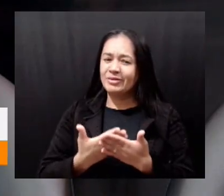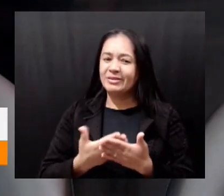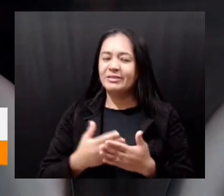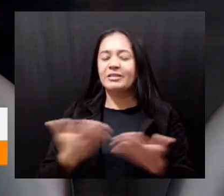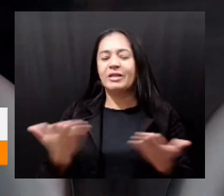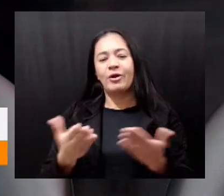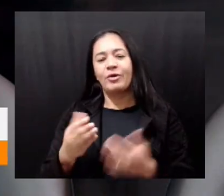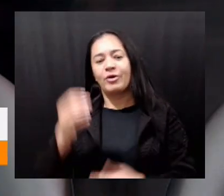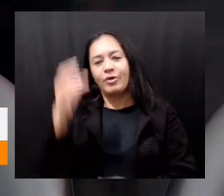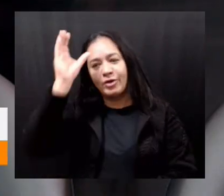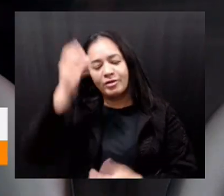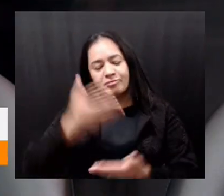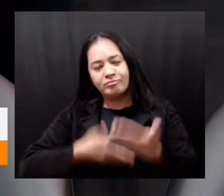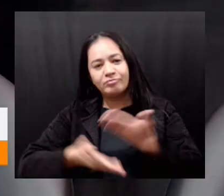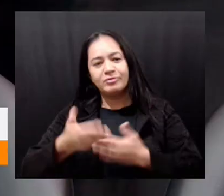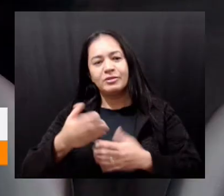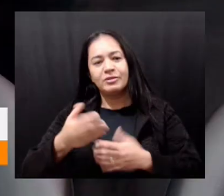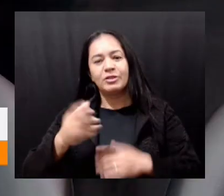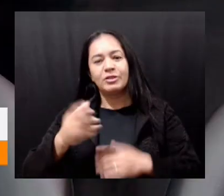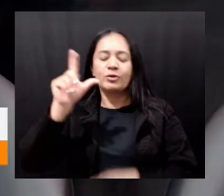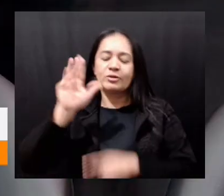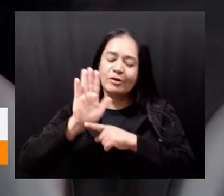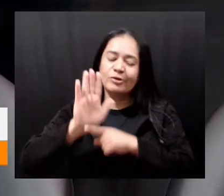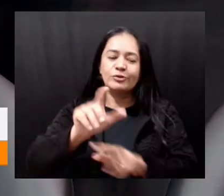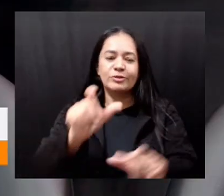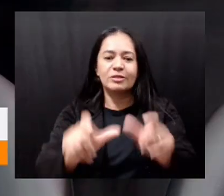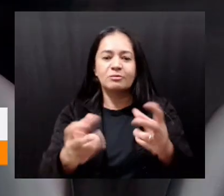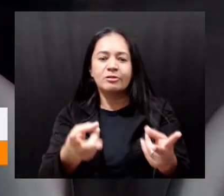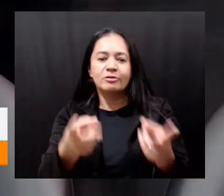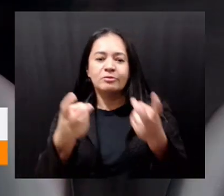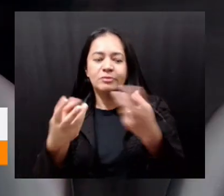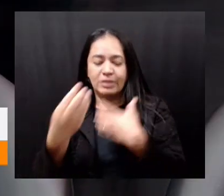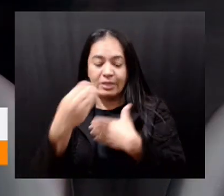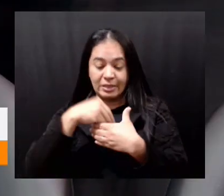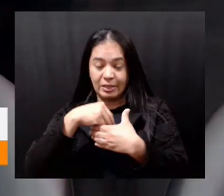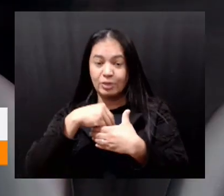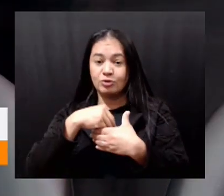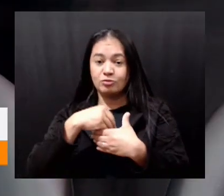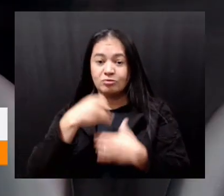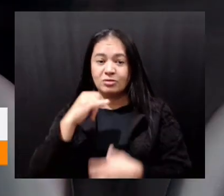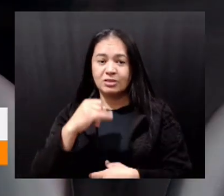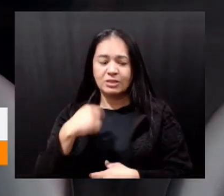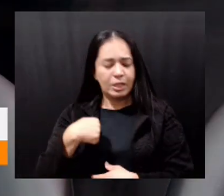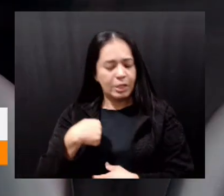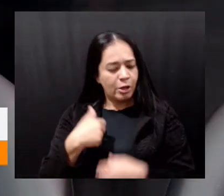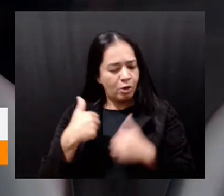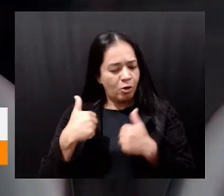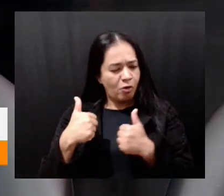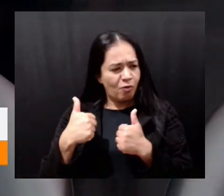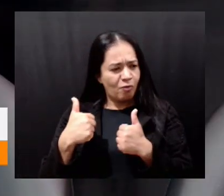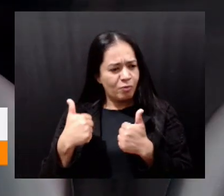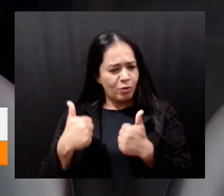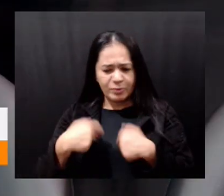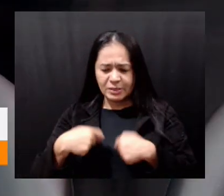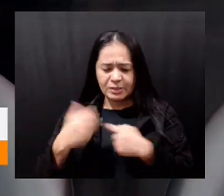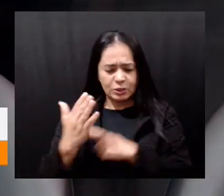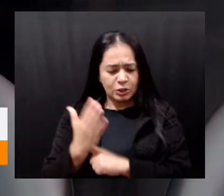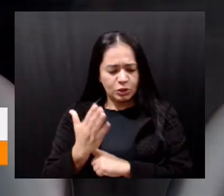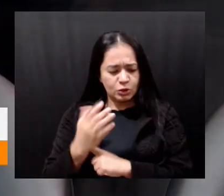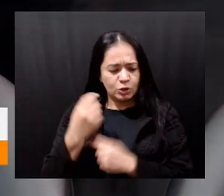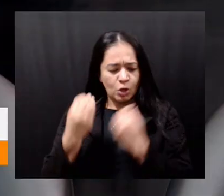as pessoas a perceber dentro delas, né? Será que eu estou um pouquinho fora? Será que eu preciso de ajuda? Será que eu preciso conversar com